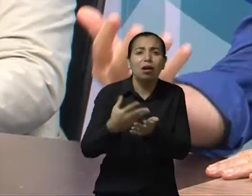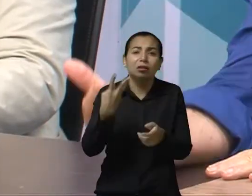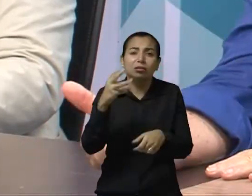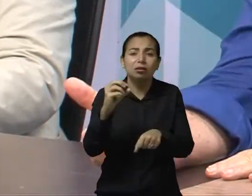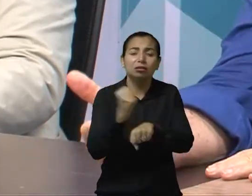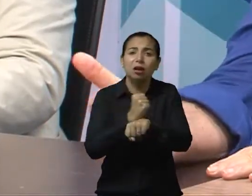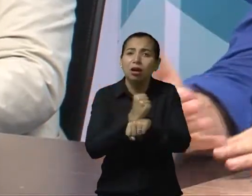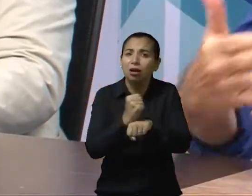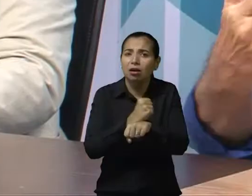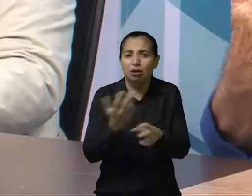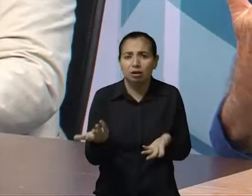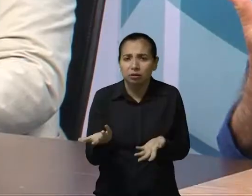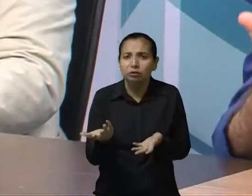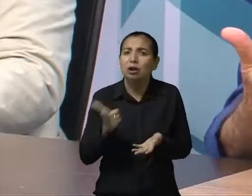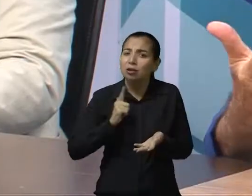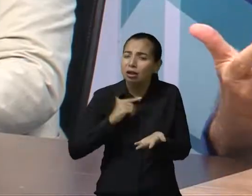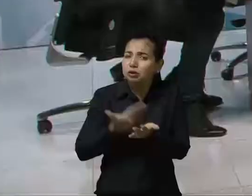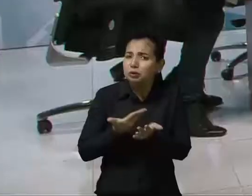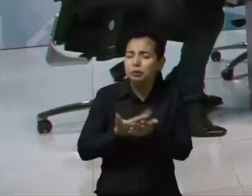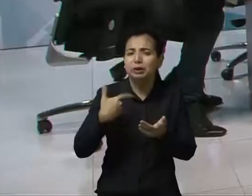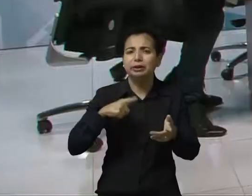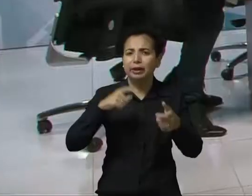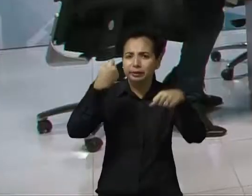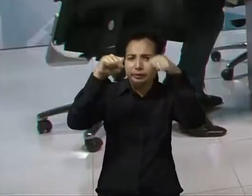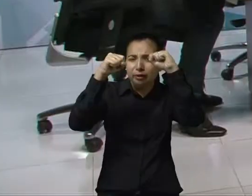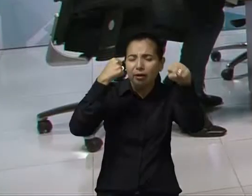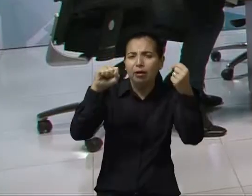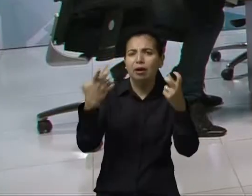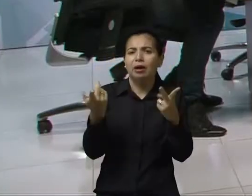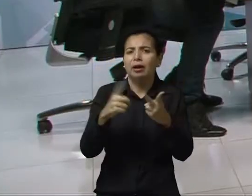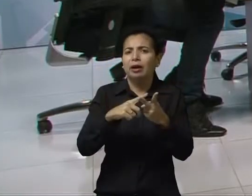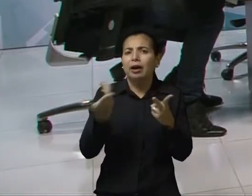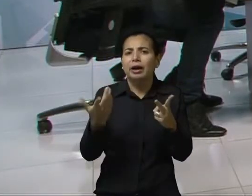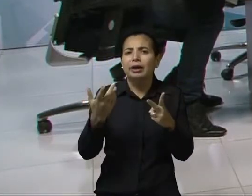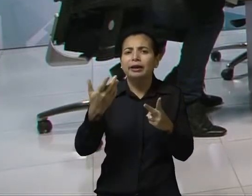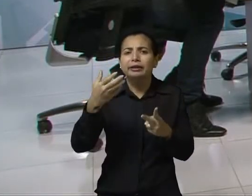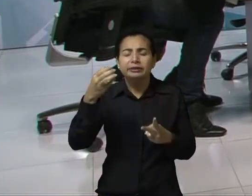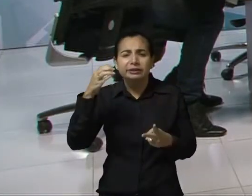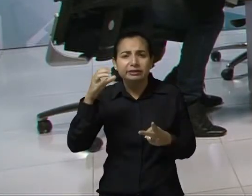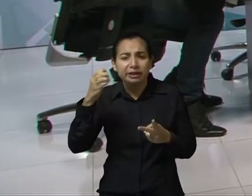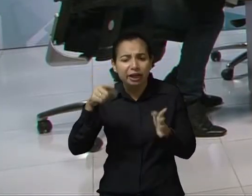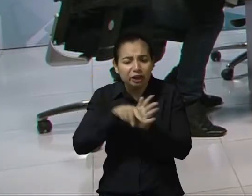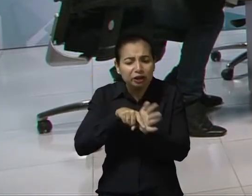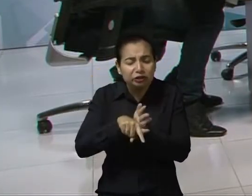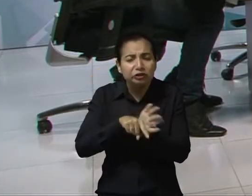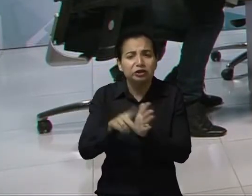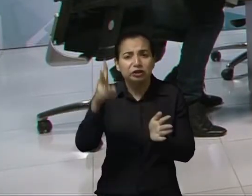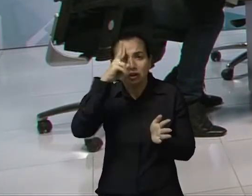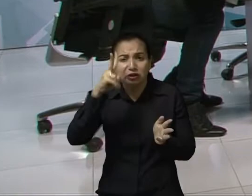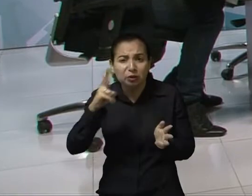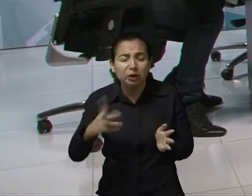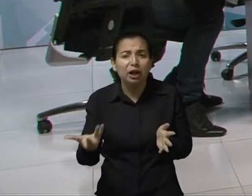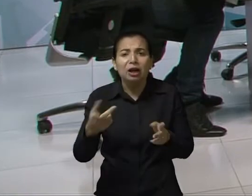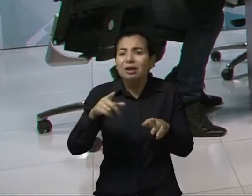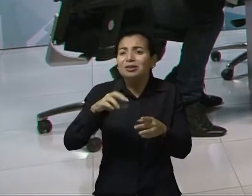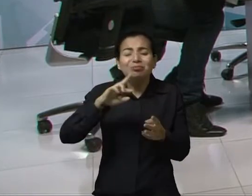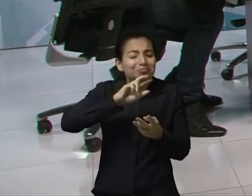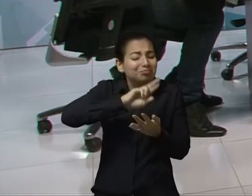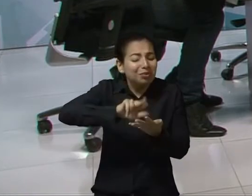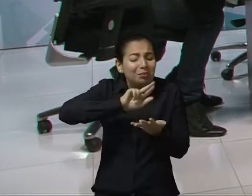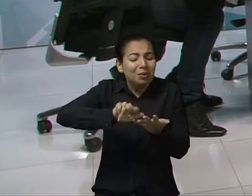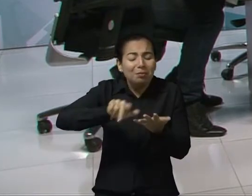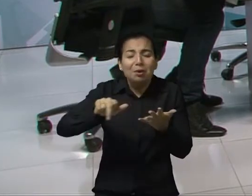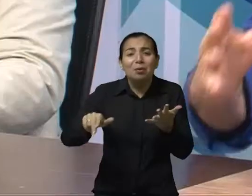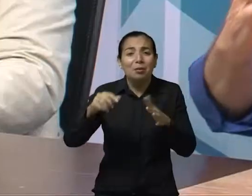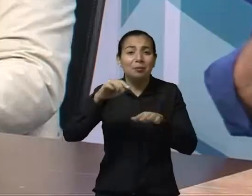muito grande. Nós tivemos assim sociólogos, antropólogos, cientistas políticos, historiadores que se debruçaram para